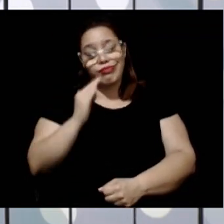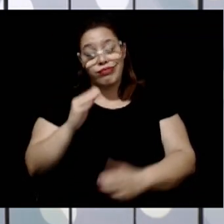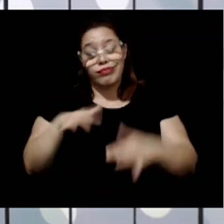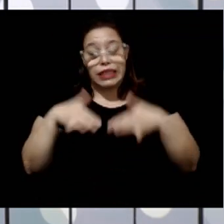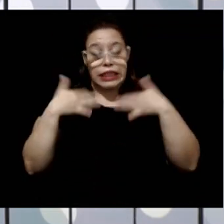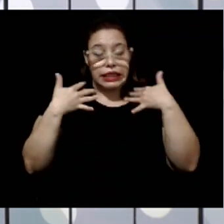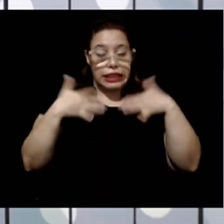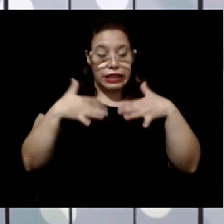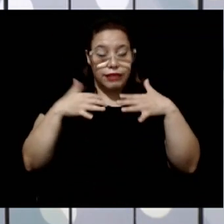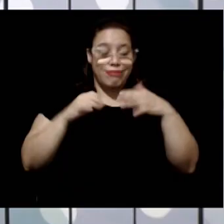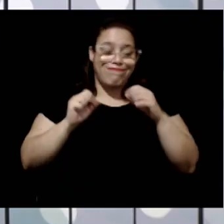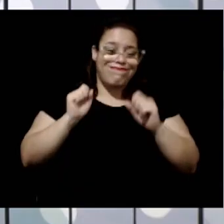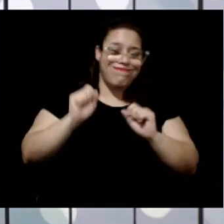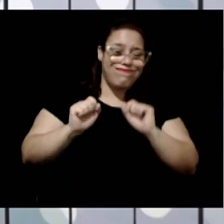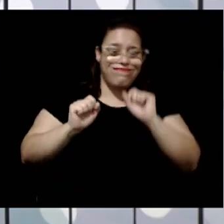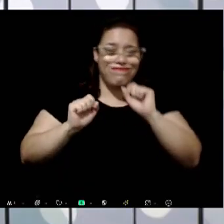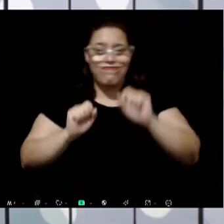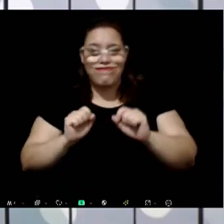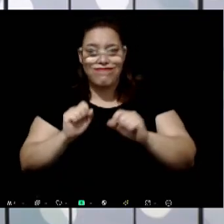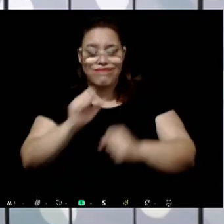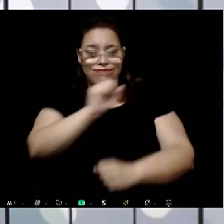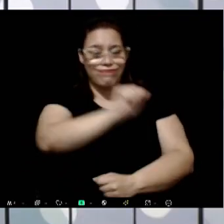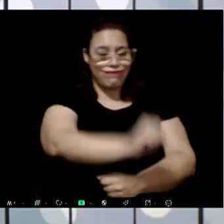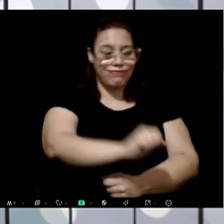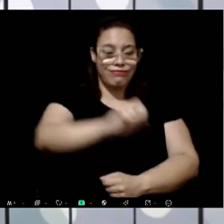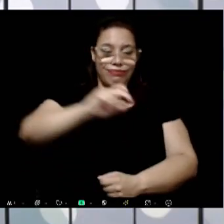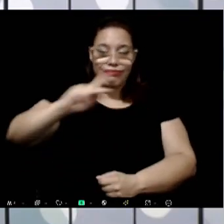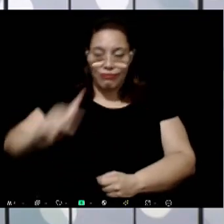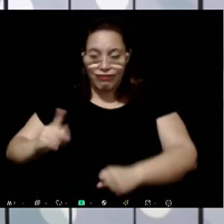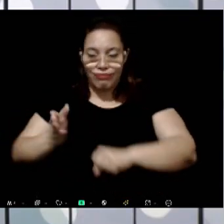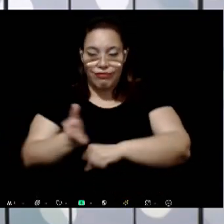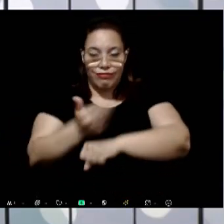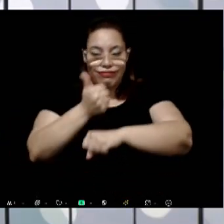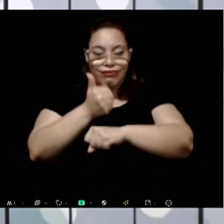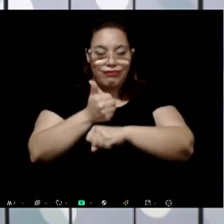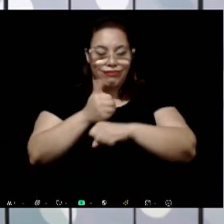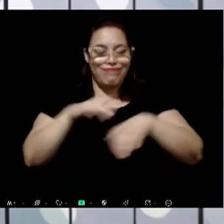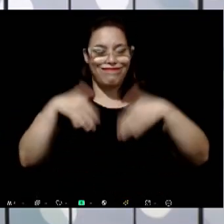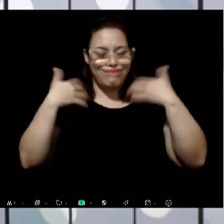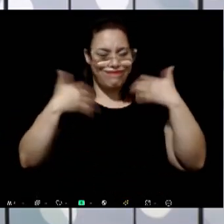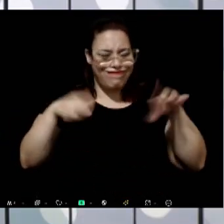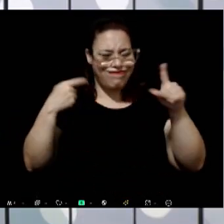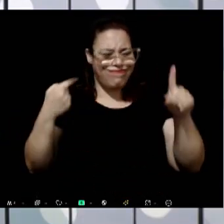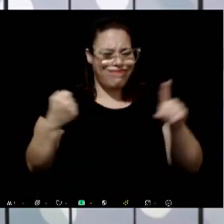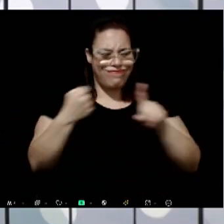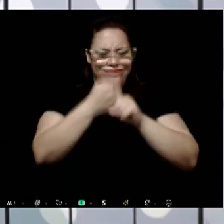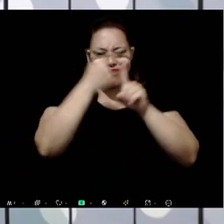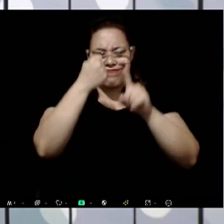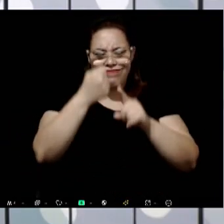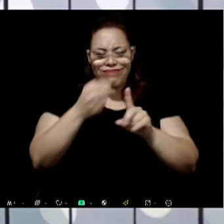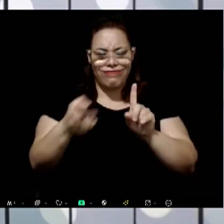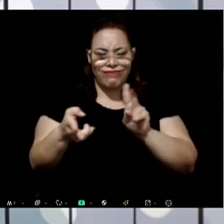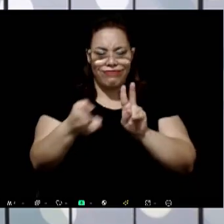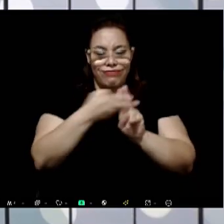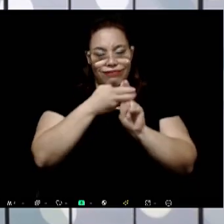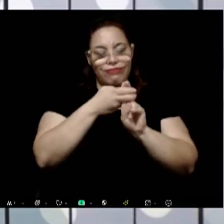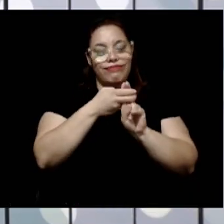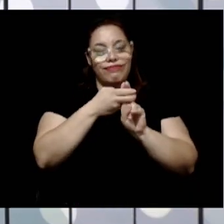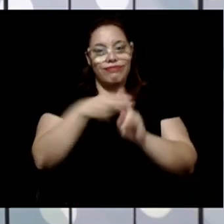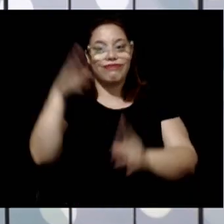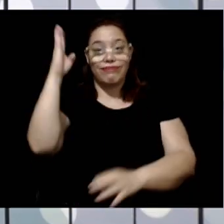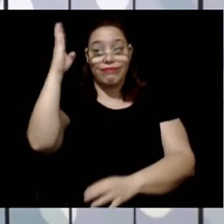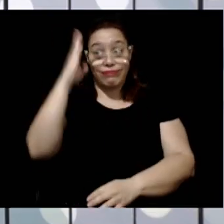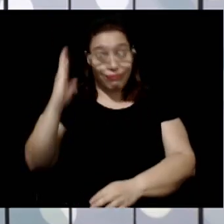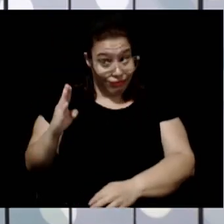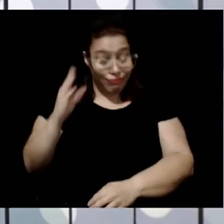limitações, aposentadoria precoce e sérios impactos no sistema de saúde do país. Para falar